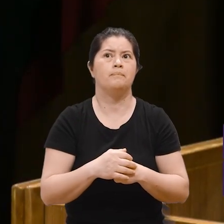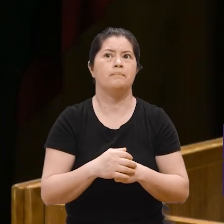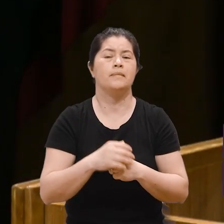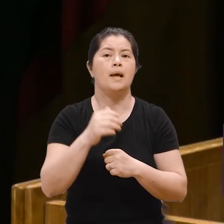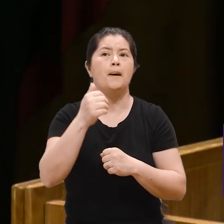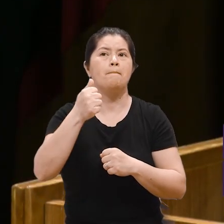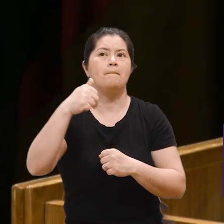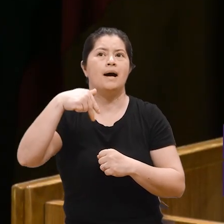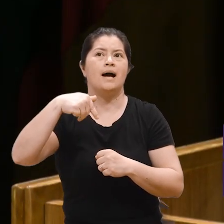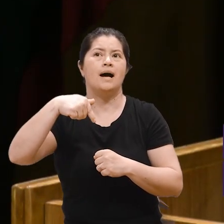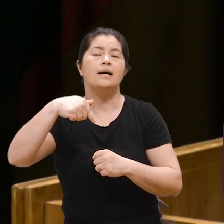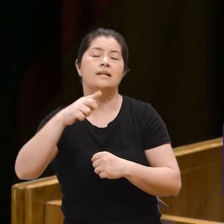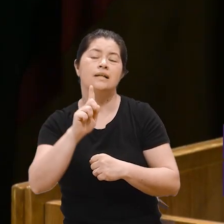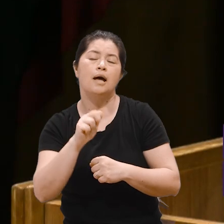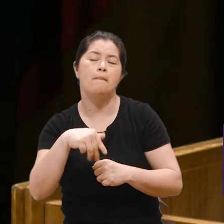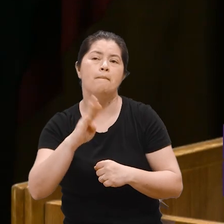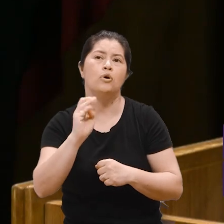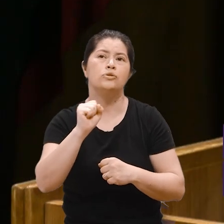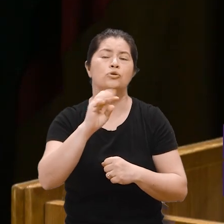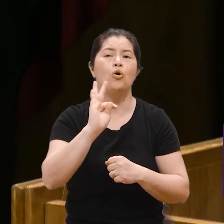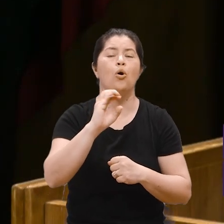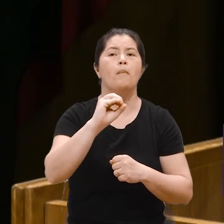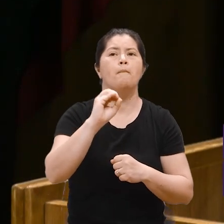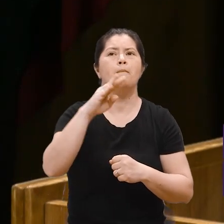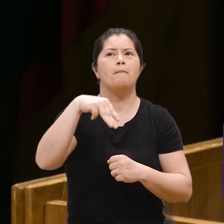Maia Bosco, Martinato,